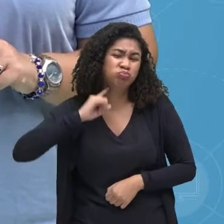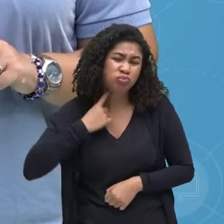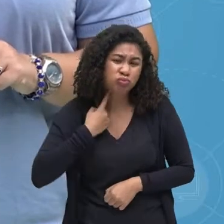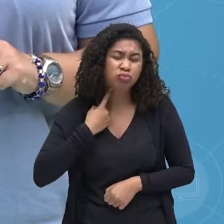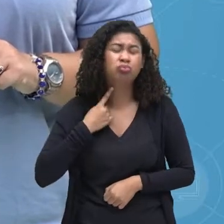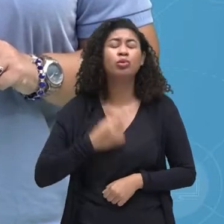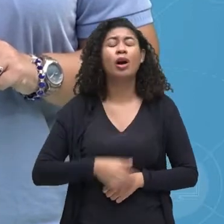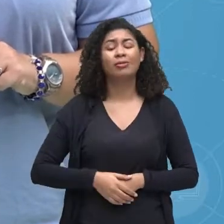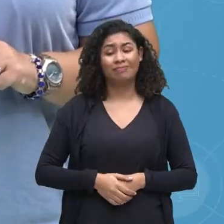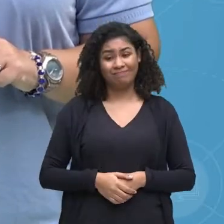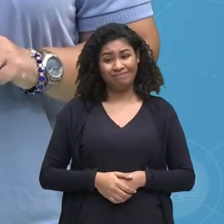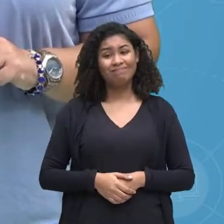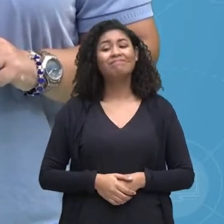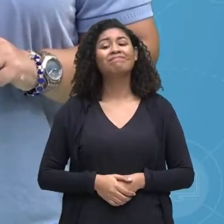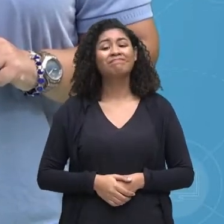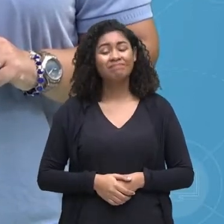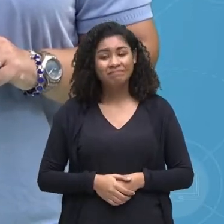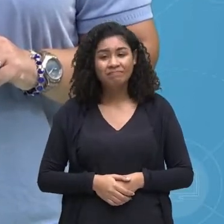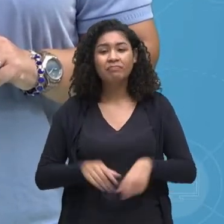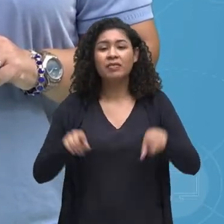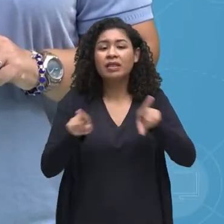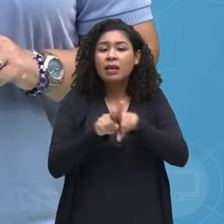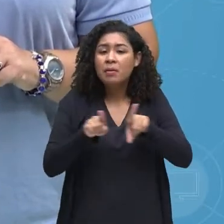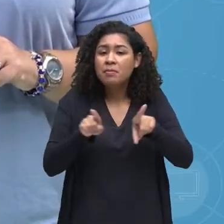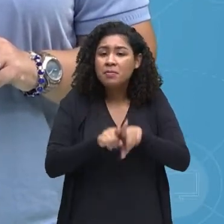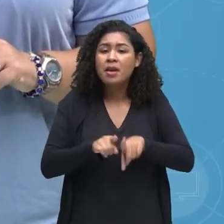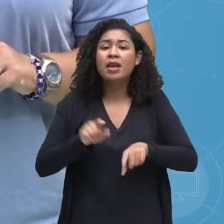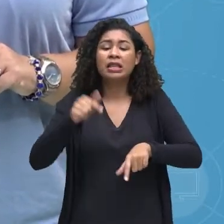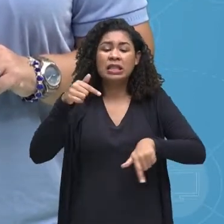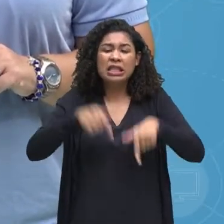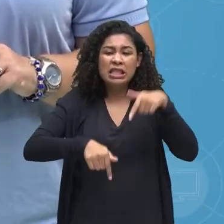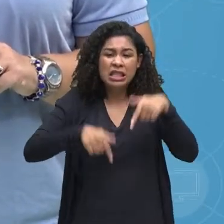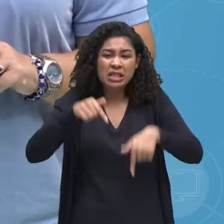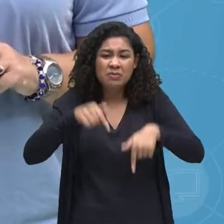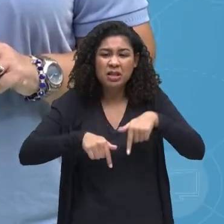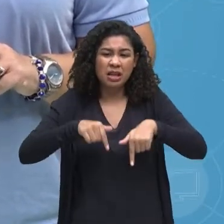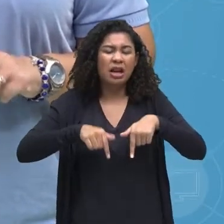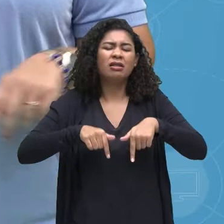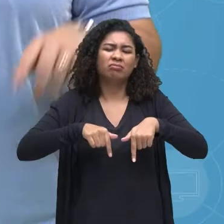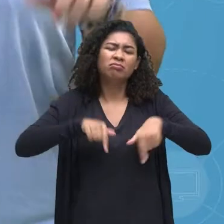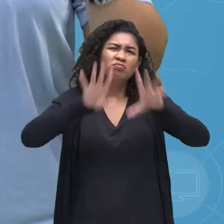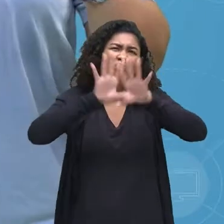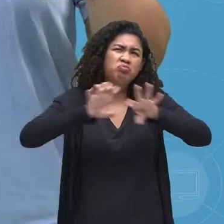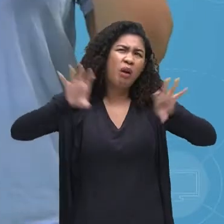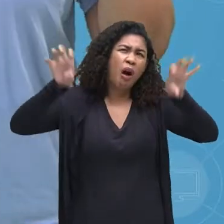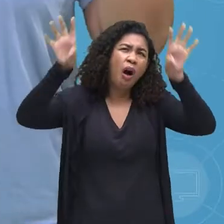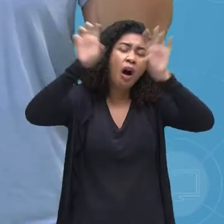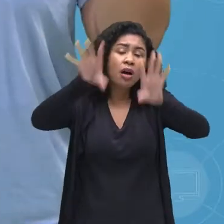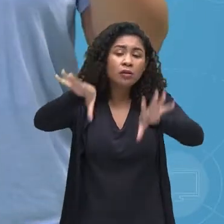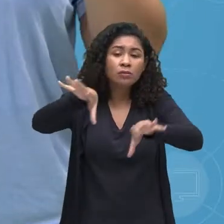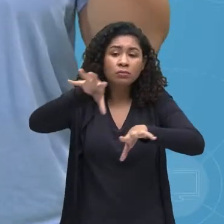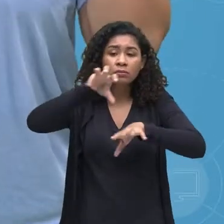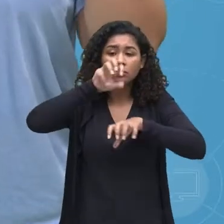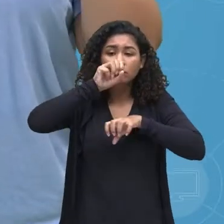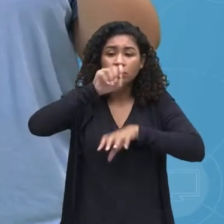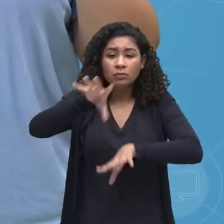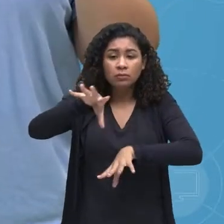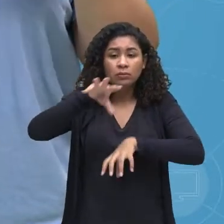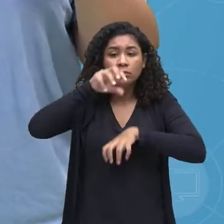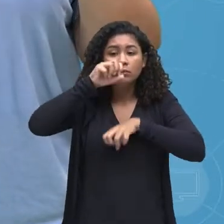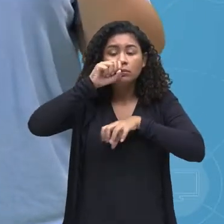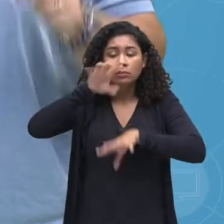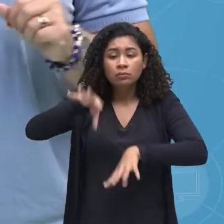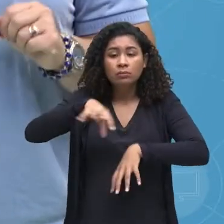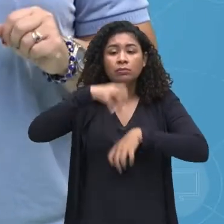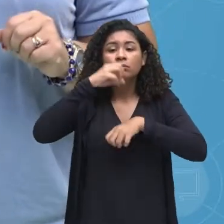atmosfera, né? Muita fuligem, muitos elementos químicos também jogados na atmosfera que acabam entrando no nosso